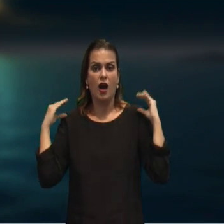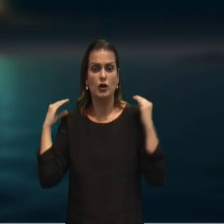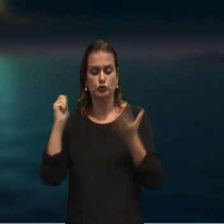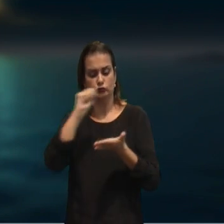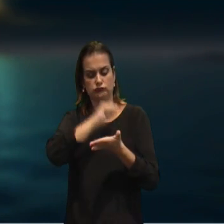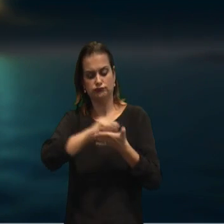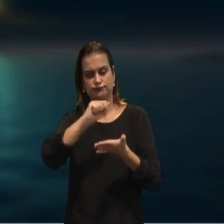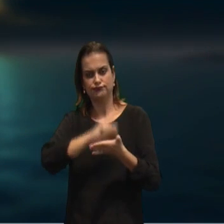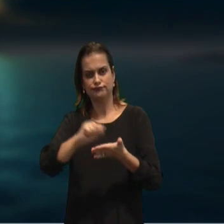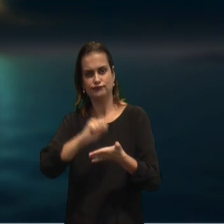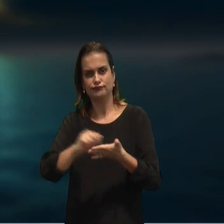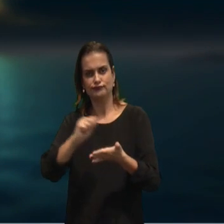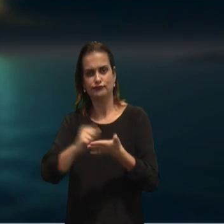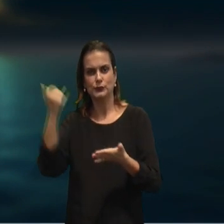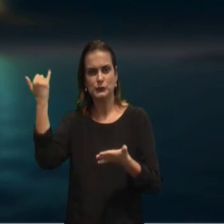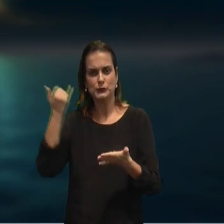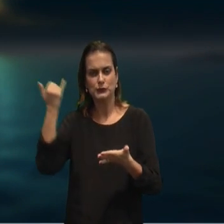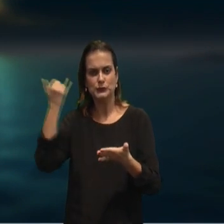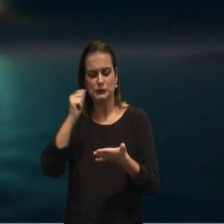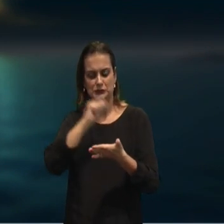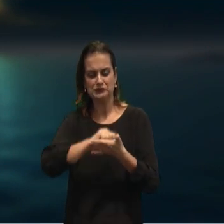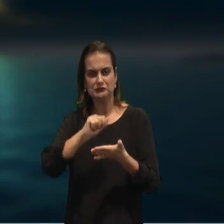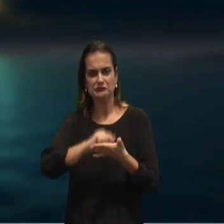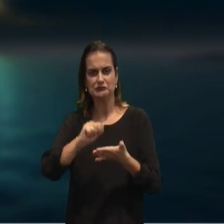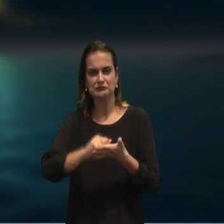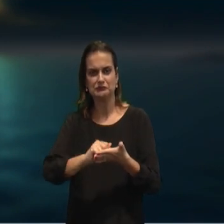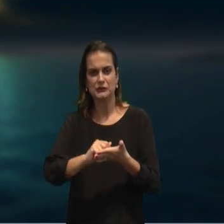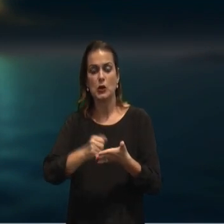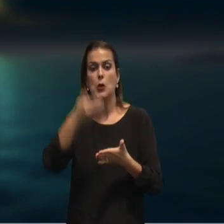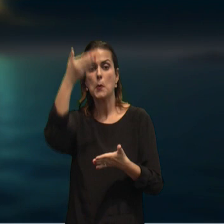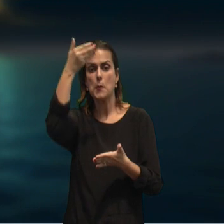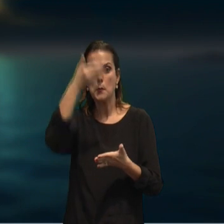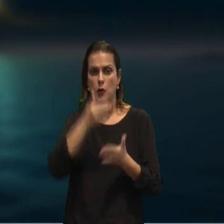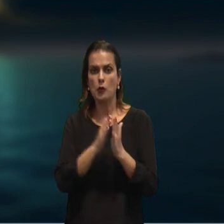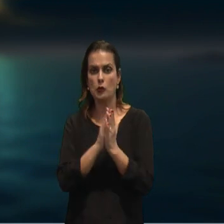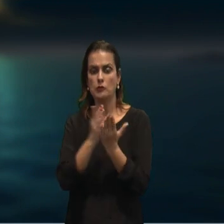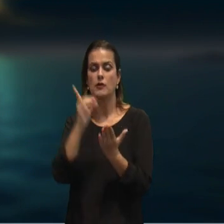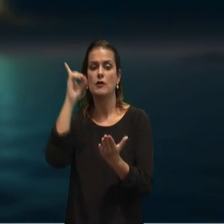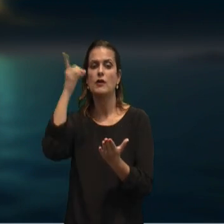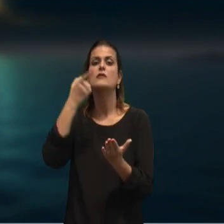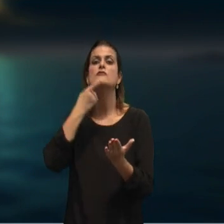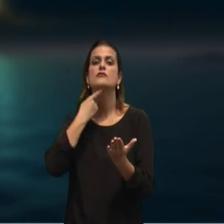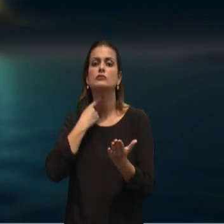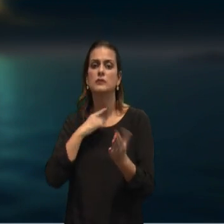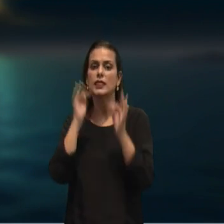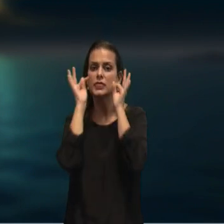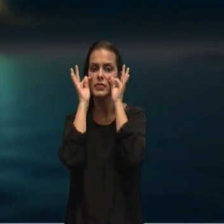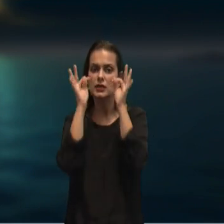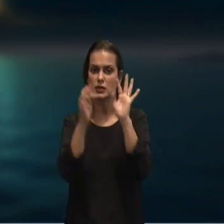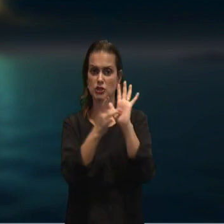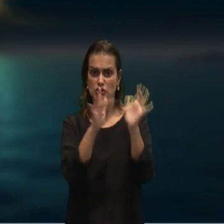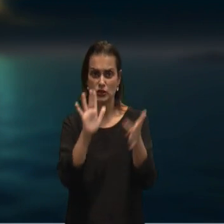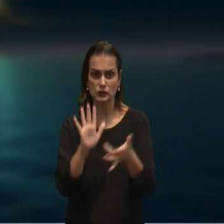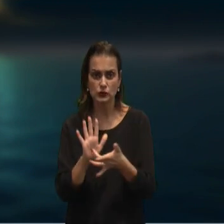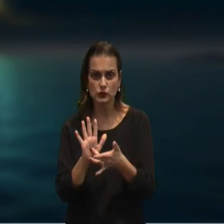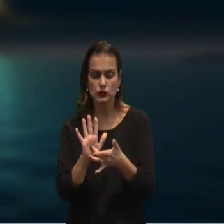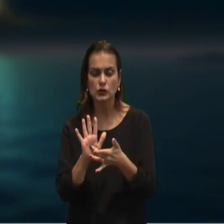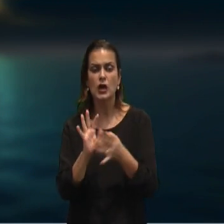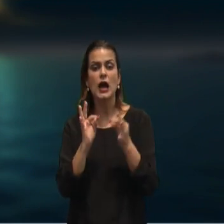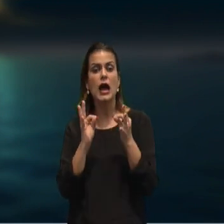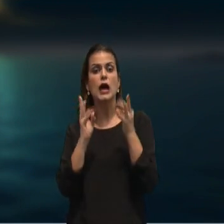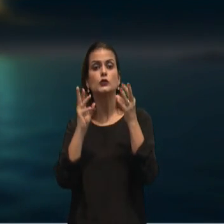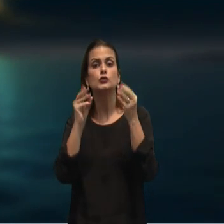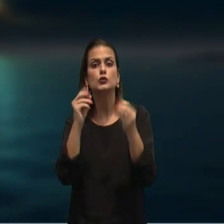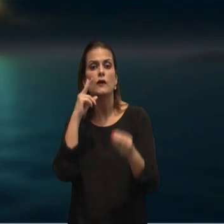servo João, o qual atestou a palavra de Deus e o testemunho de Jesus Cristo quanto a tudo o